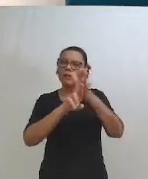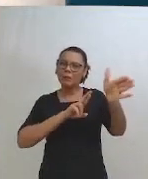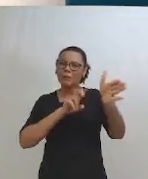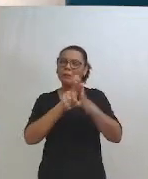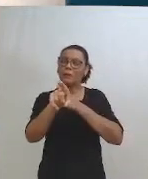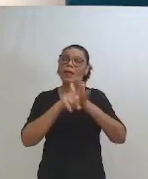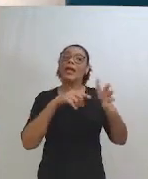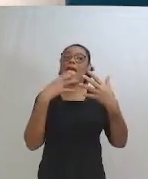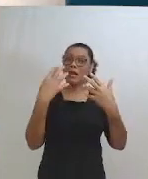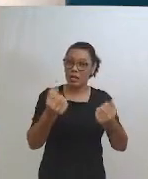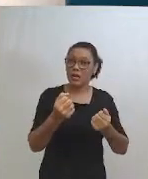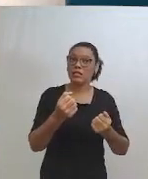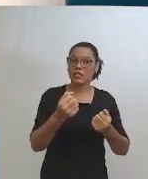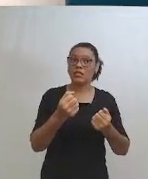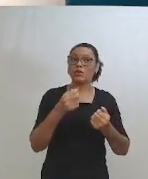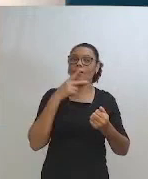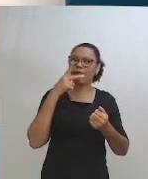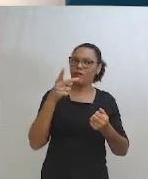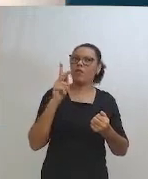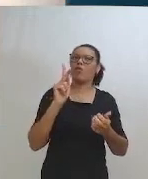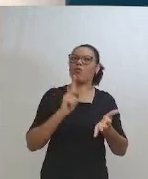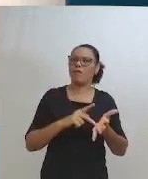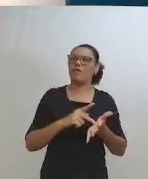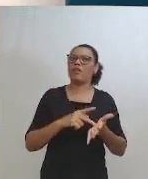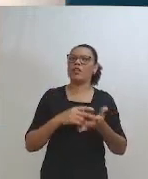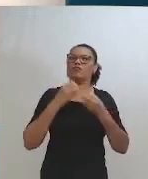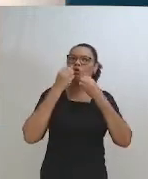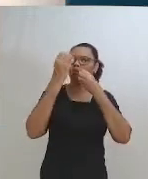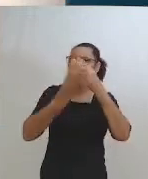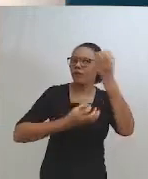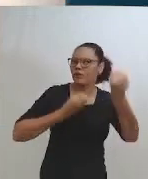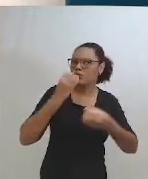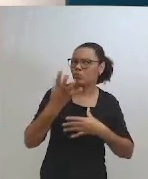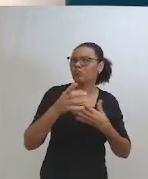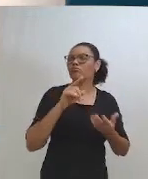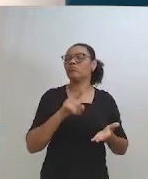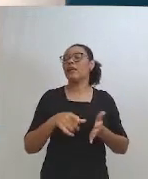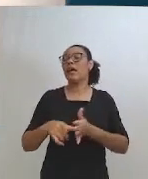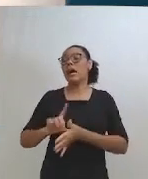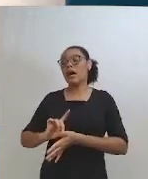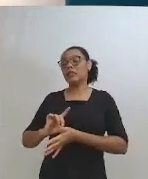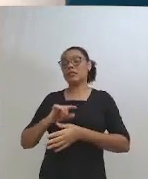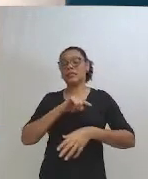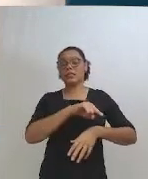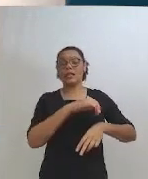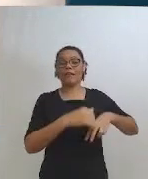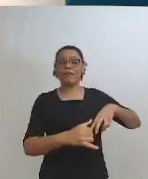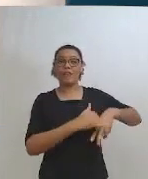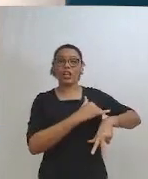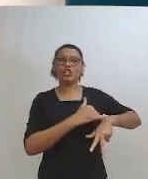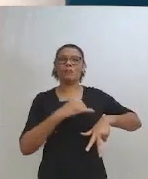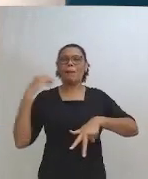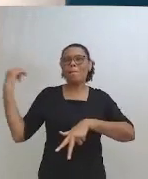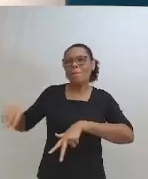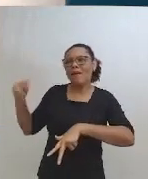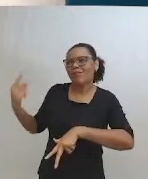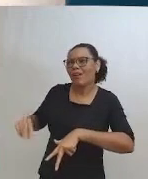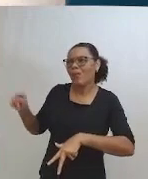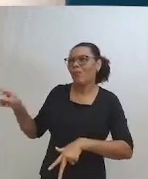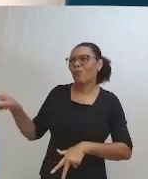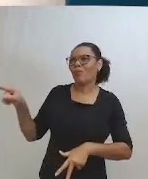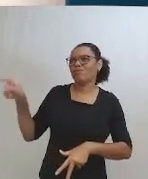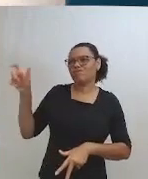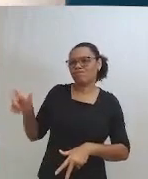praticado isso em legítima defesa, porque antes a vítima teria espancado o Douglas. E nada